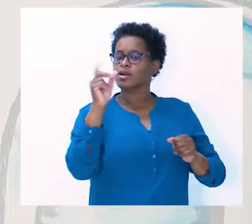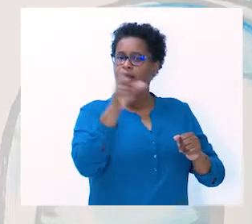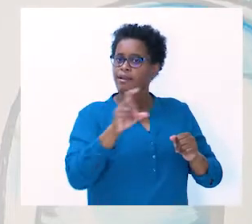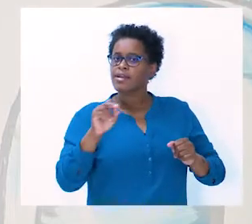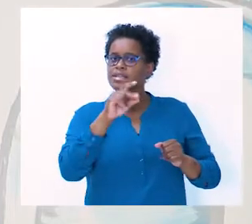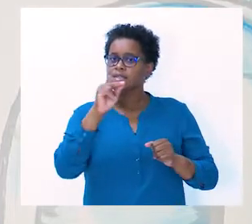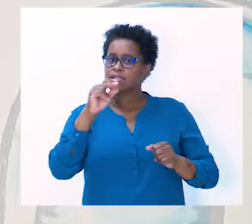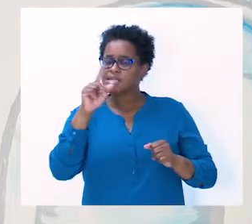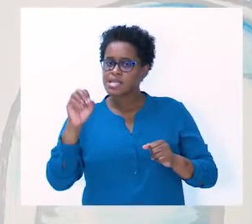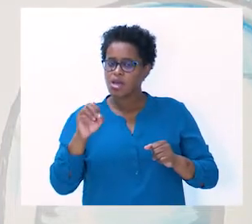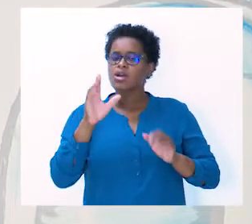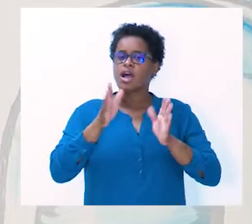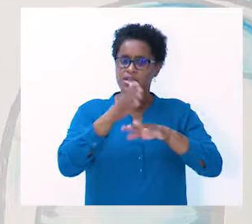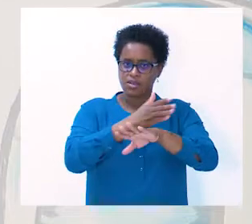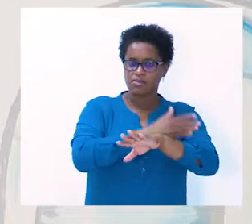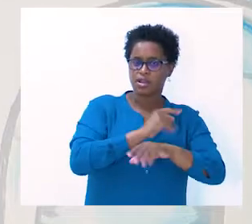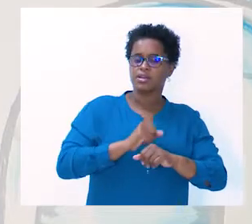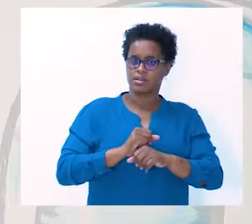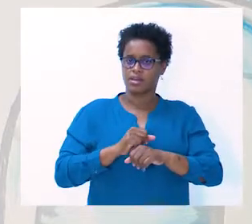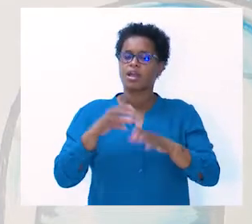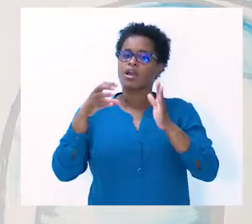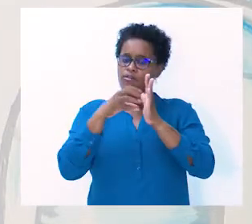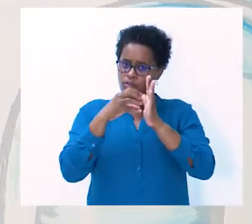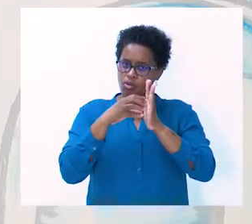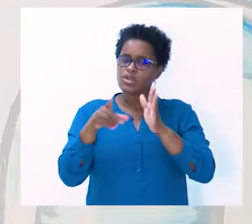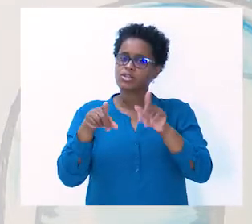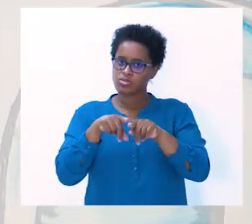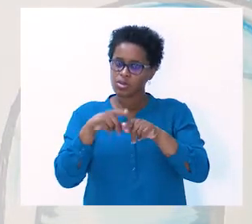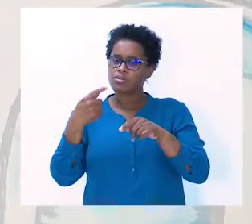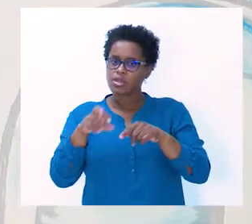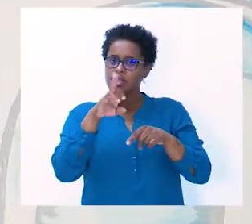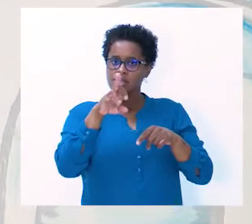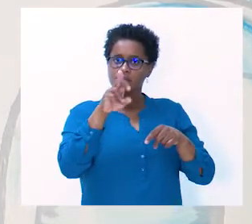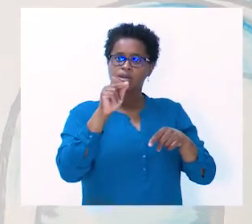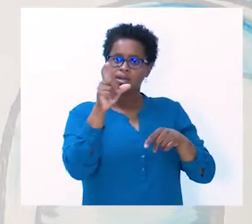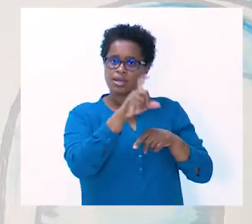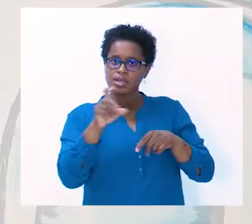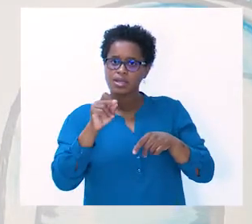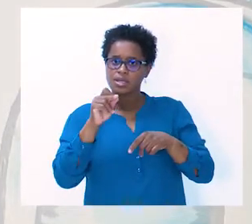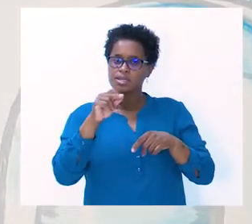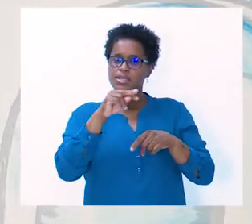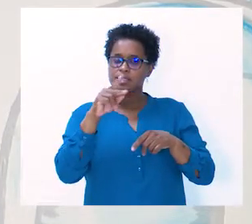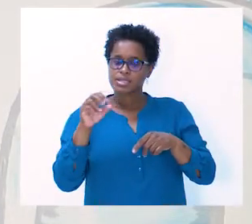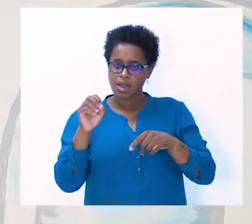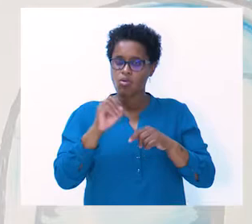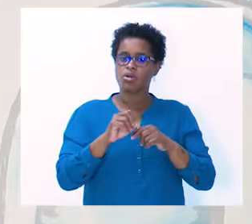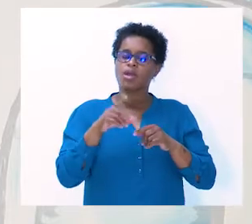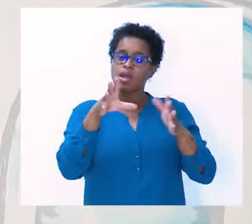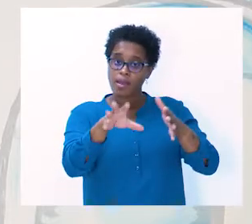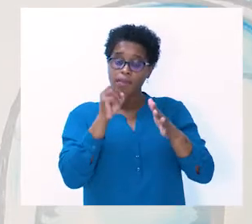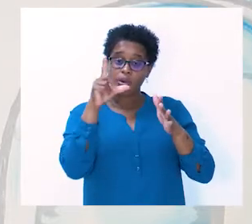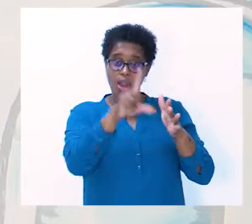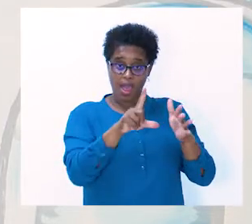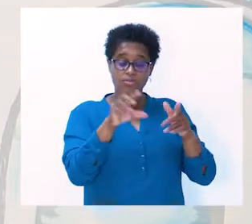Como eu tinha dito antes, já afirmamos que as figuras são semelhantes, existe a razão. Razão é pegar o lado